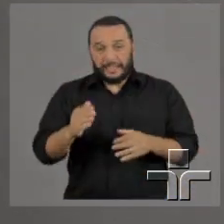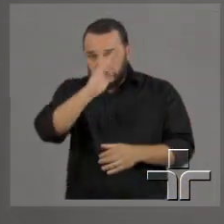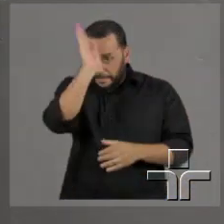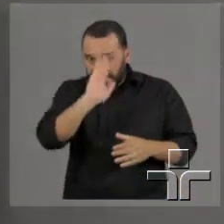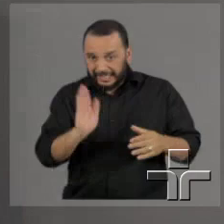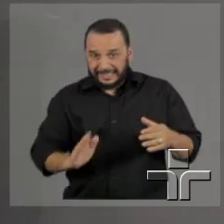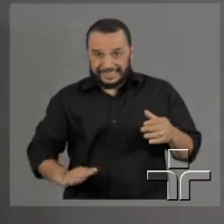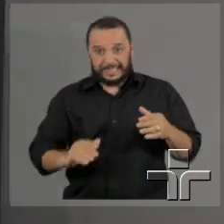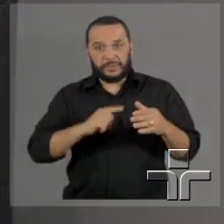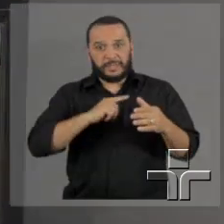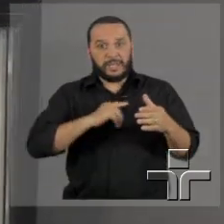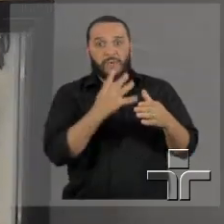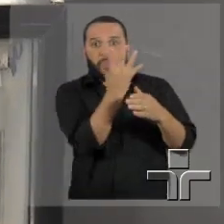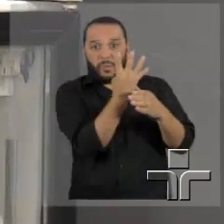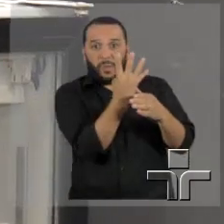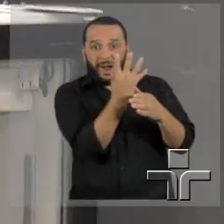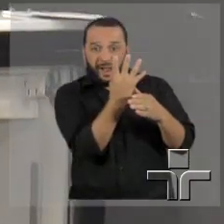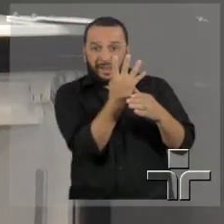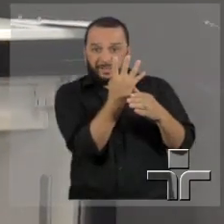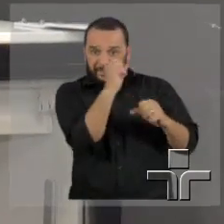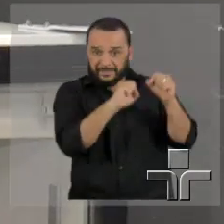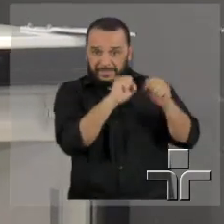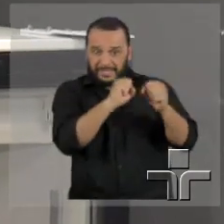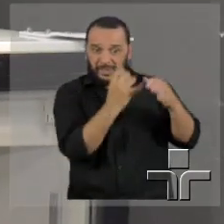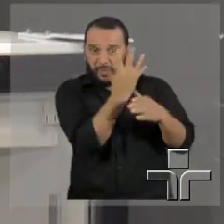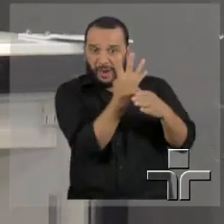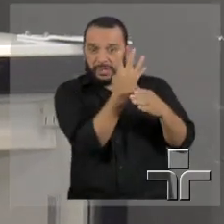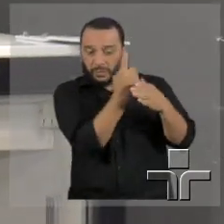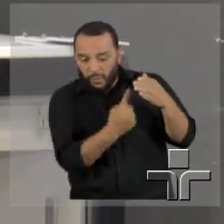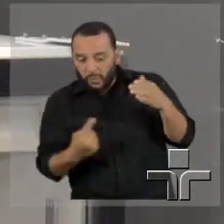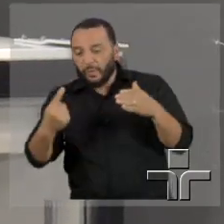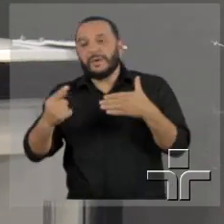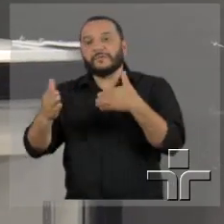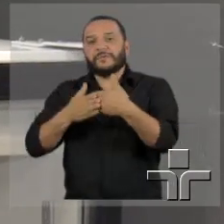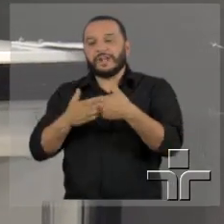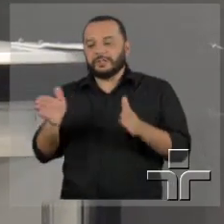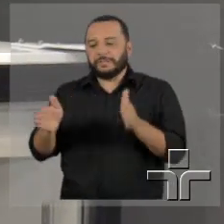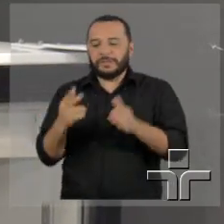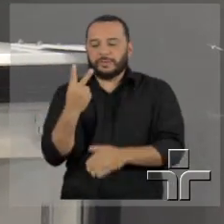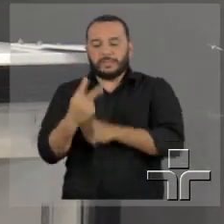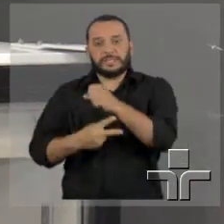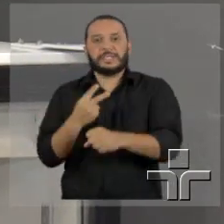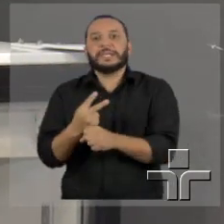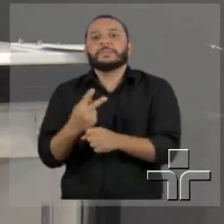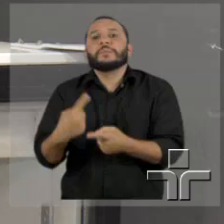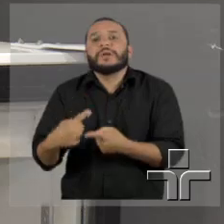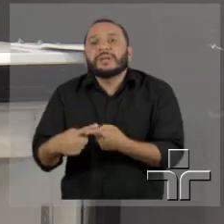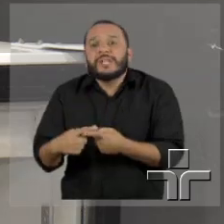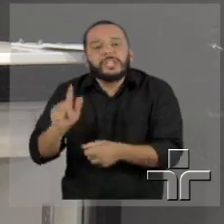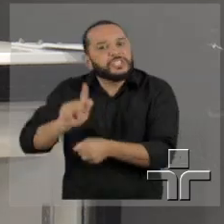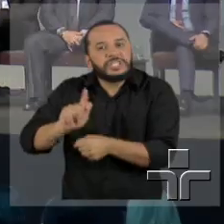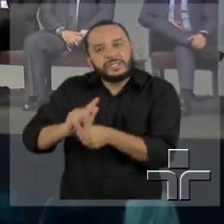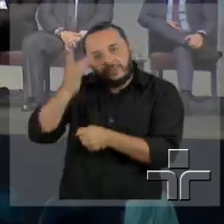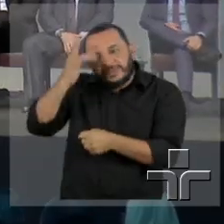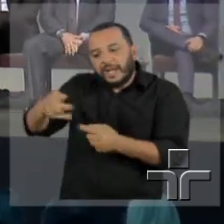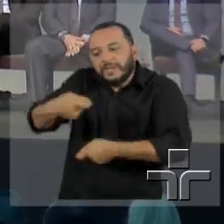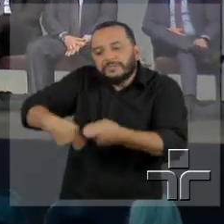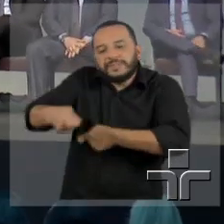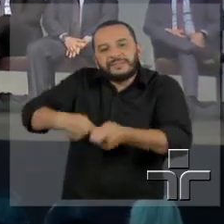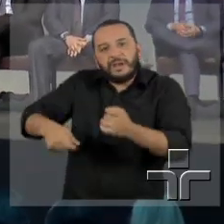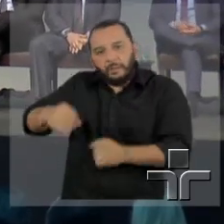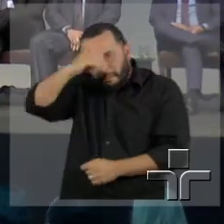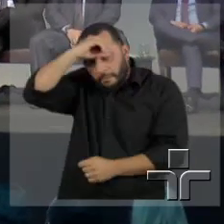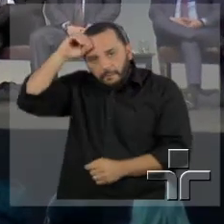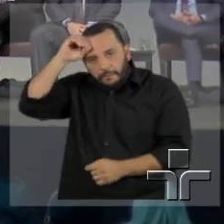Brasil, uma fecha antes de completar 2 anos. E uma das razões é a falta de gestão do negócio. Para reduzir